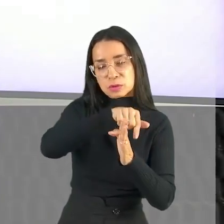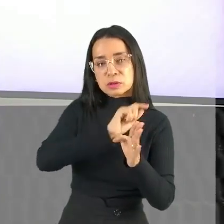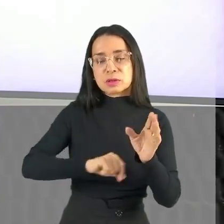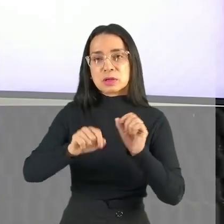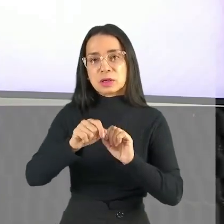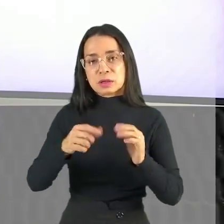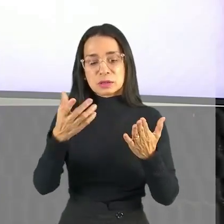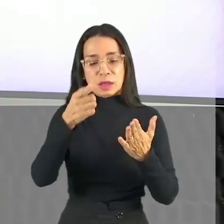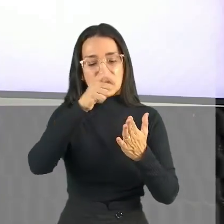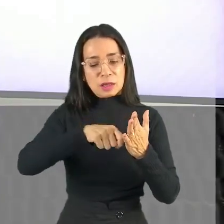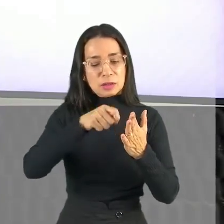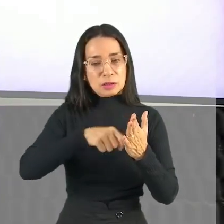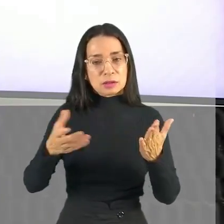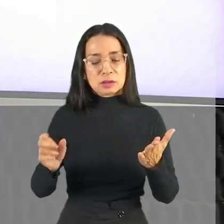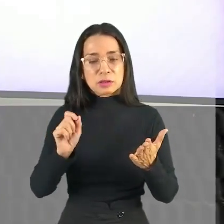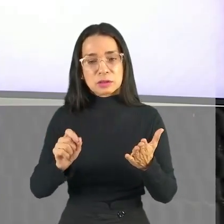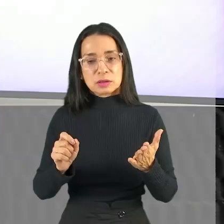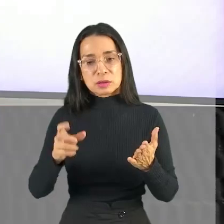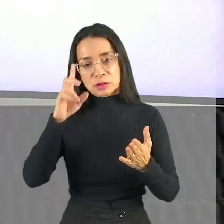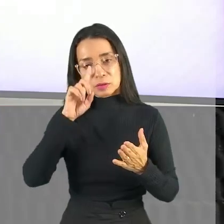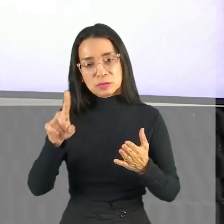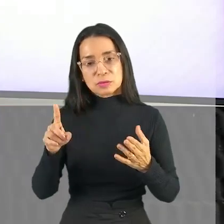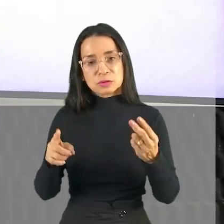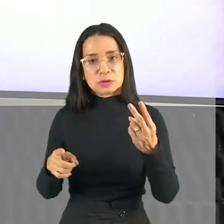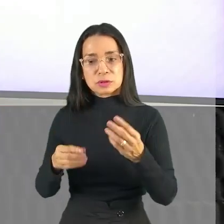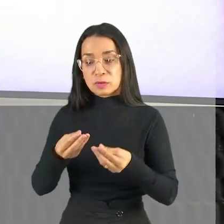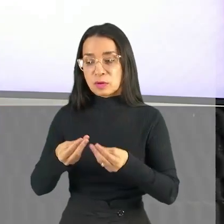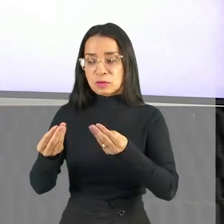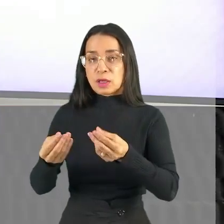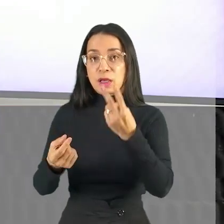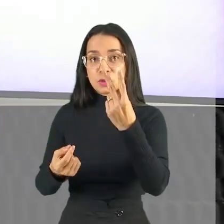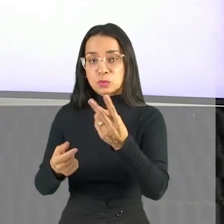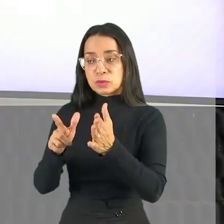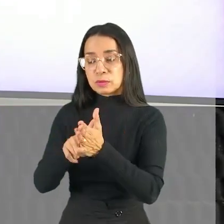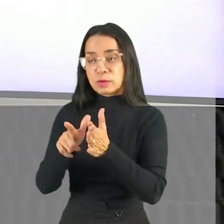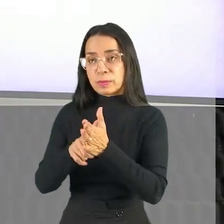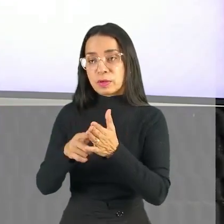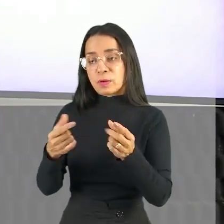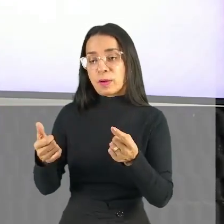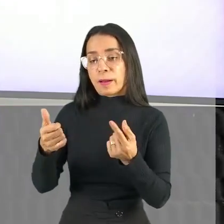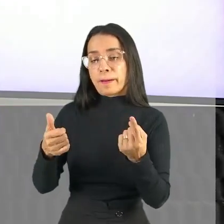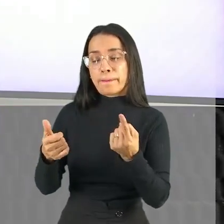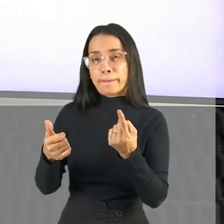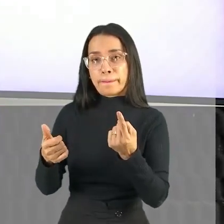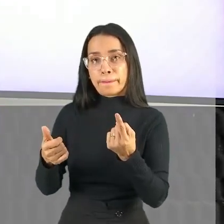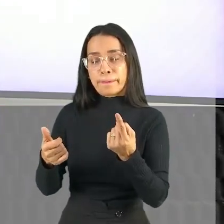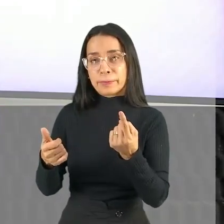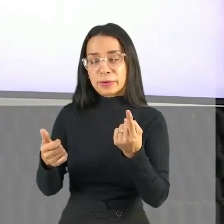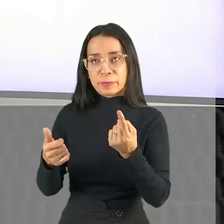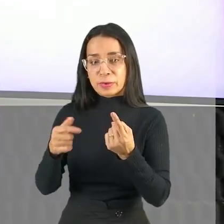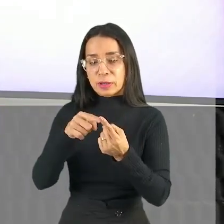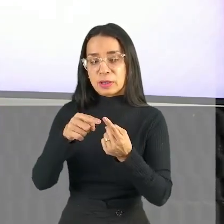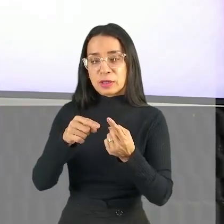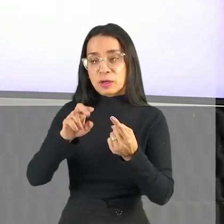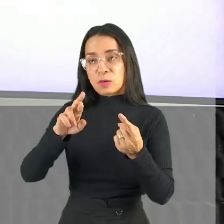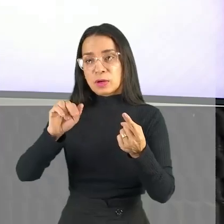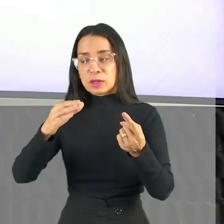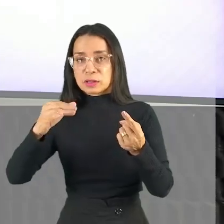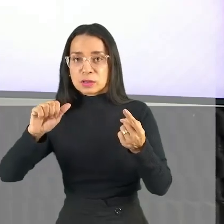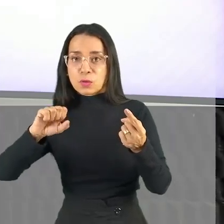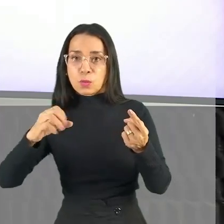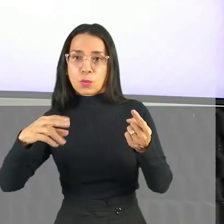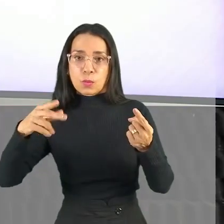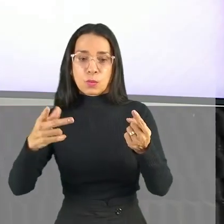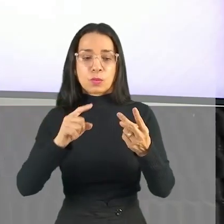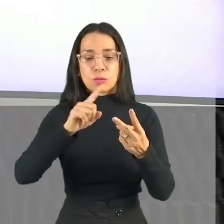para isso. No dia eles vão dar 2 folhas a vocês, a folha rascunho e a folha definitiva. Na parte de trás da